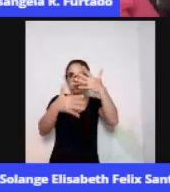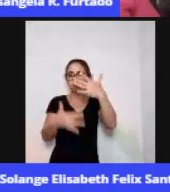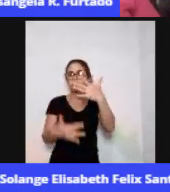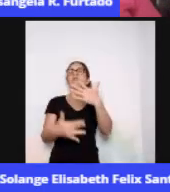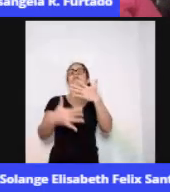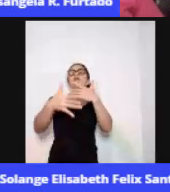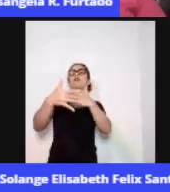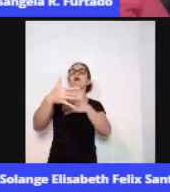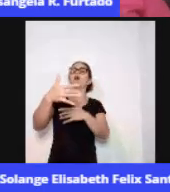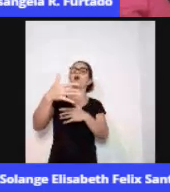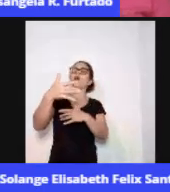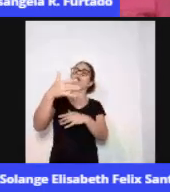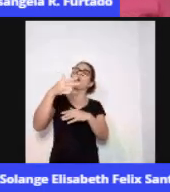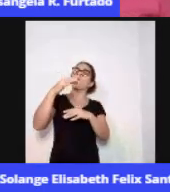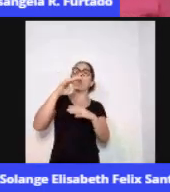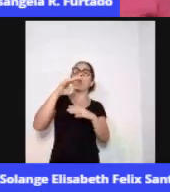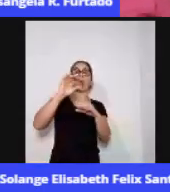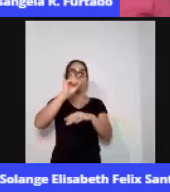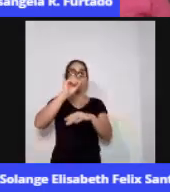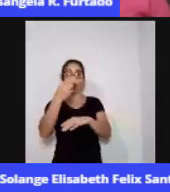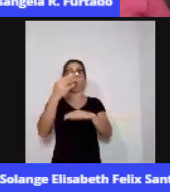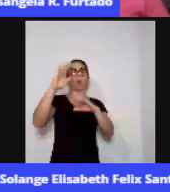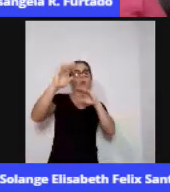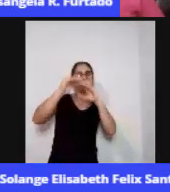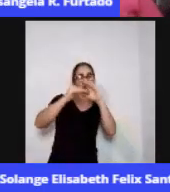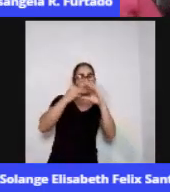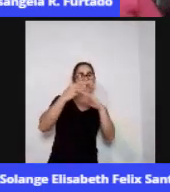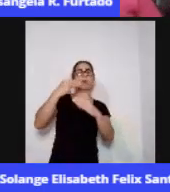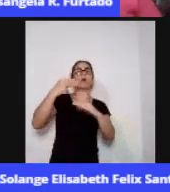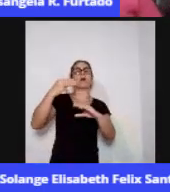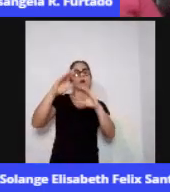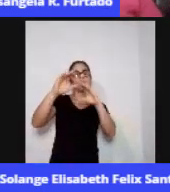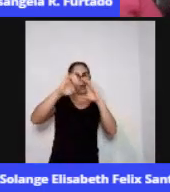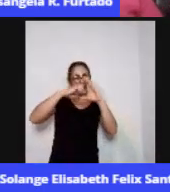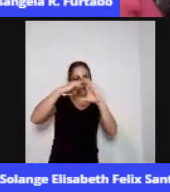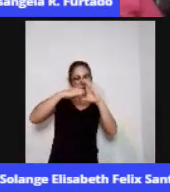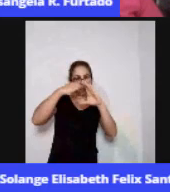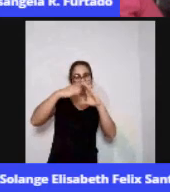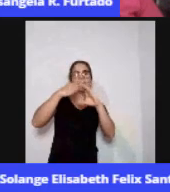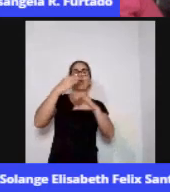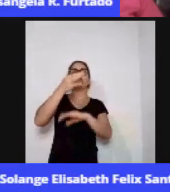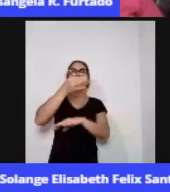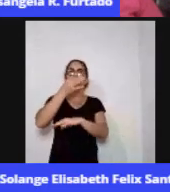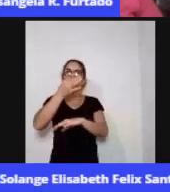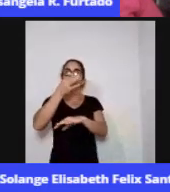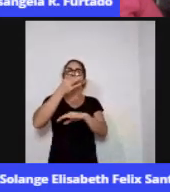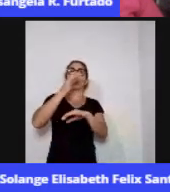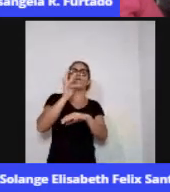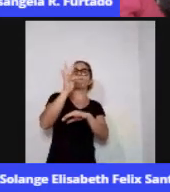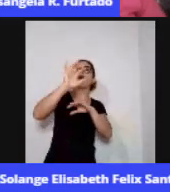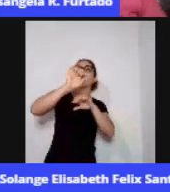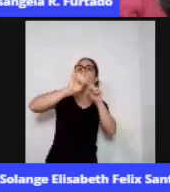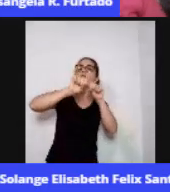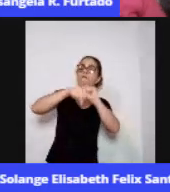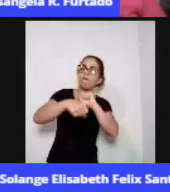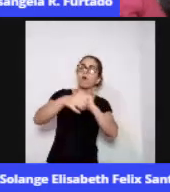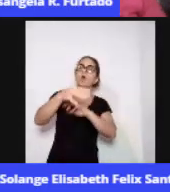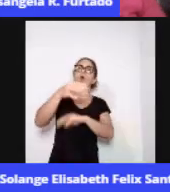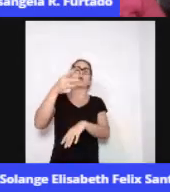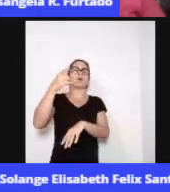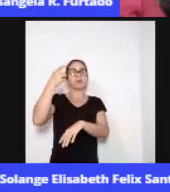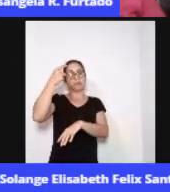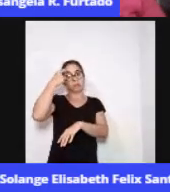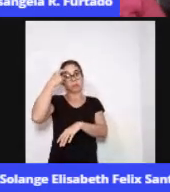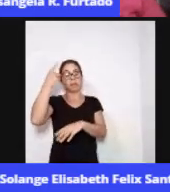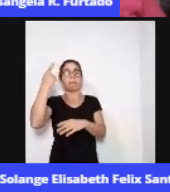nosso e-mail, sugestões de formações, de futuras formações, de dúvidas pertinentes de vocês, da